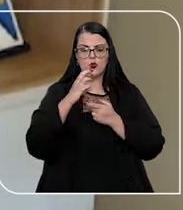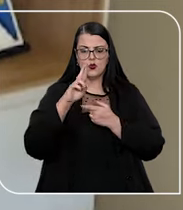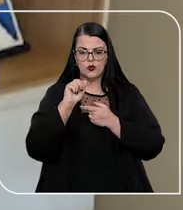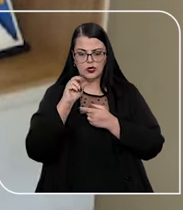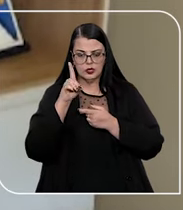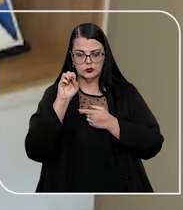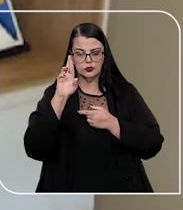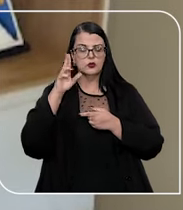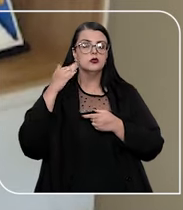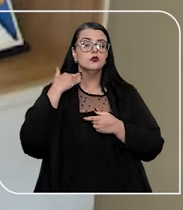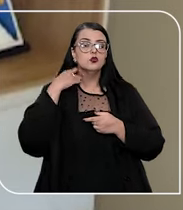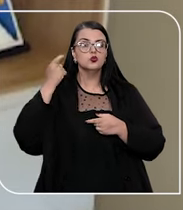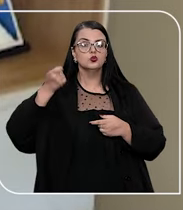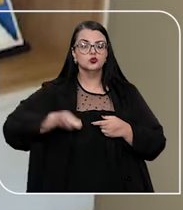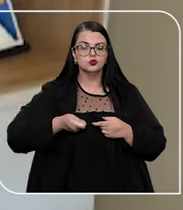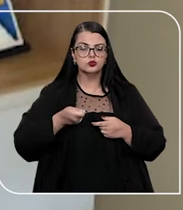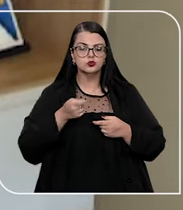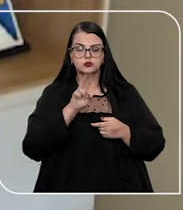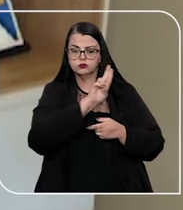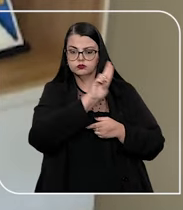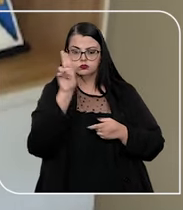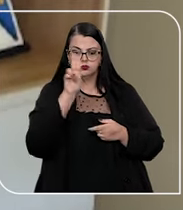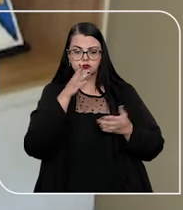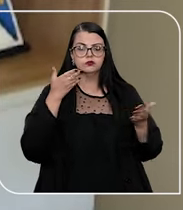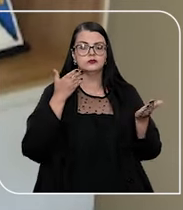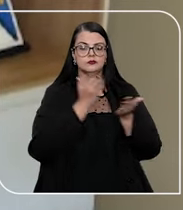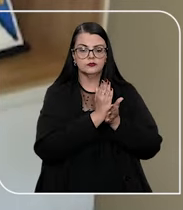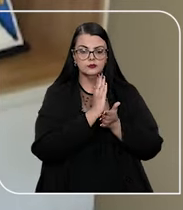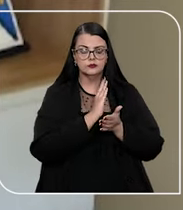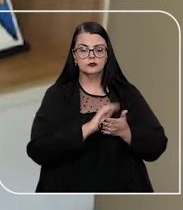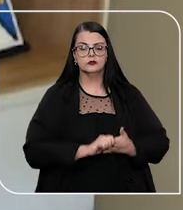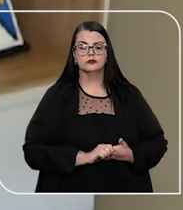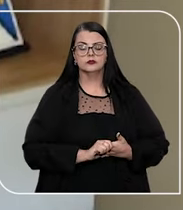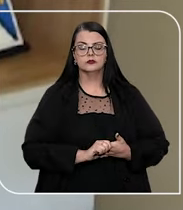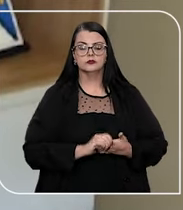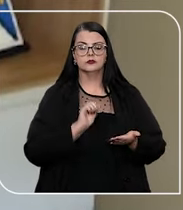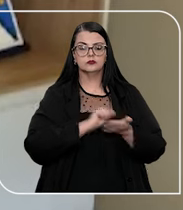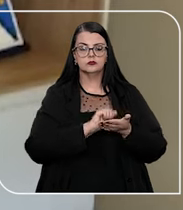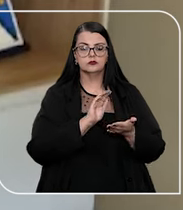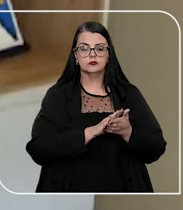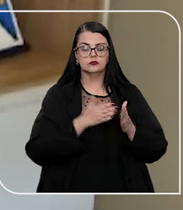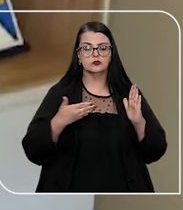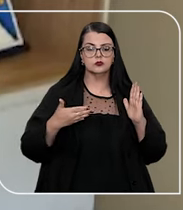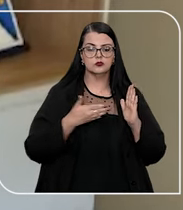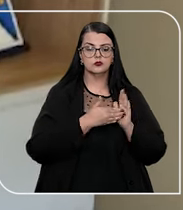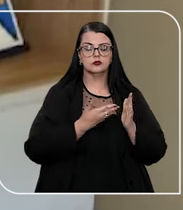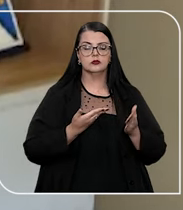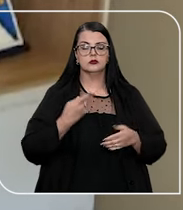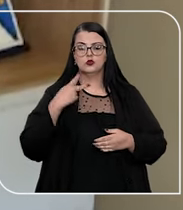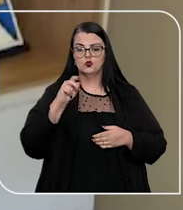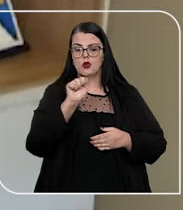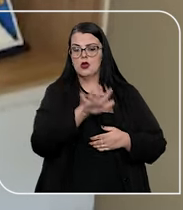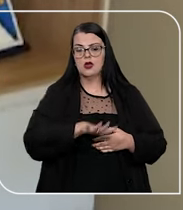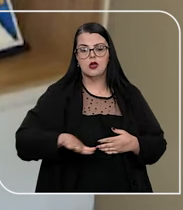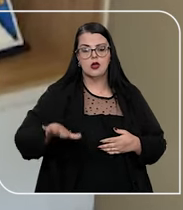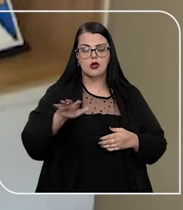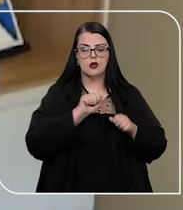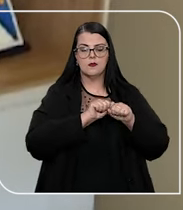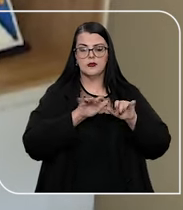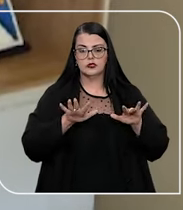é nomeado pelo juiz no ato da fixação da interdição e a sua